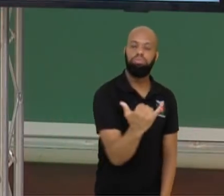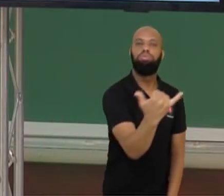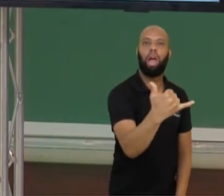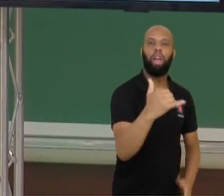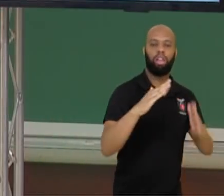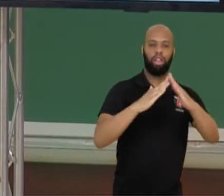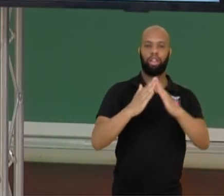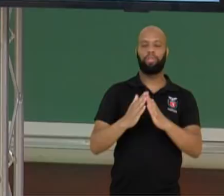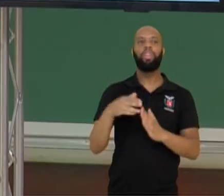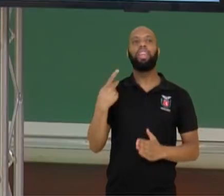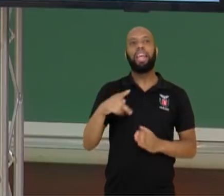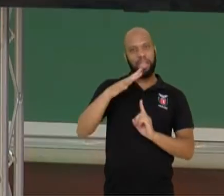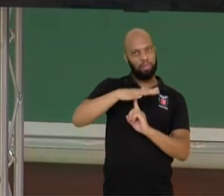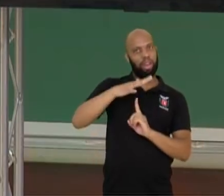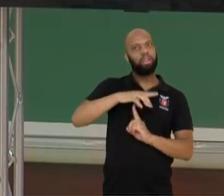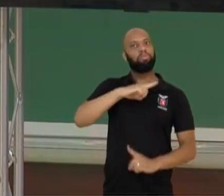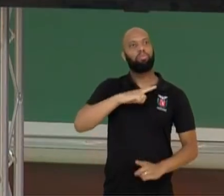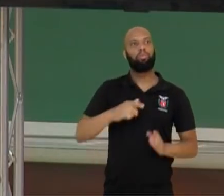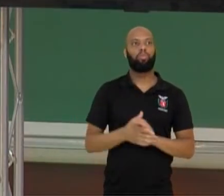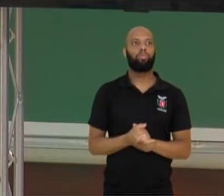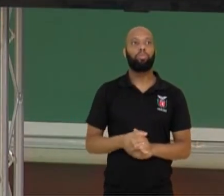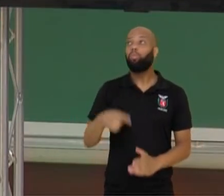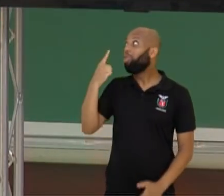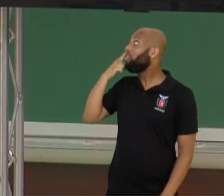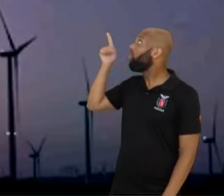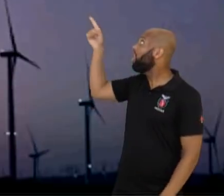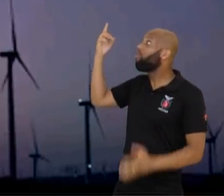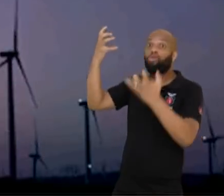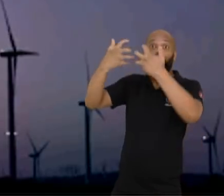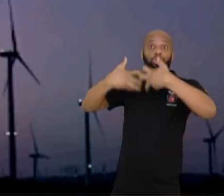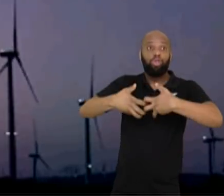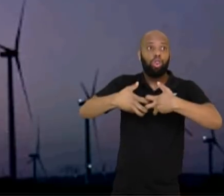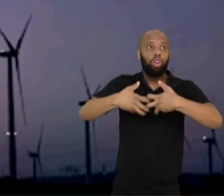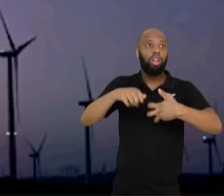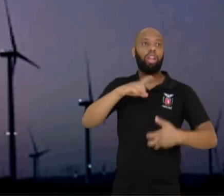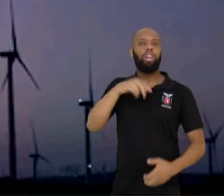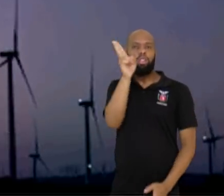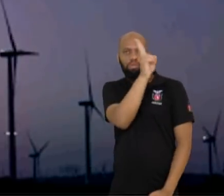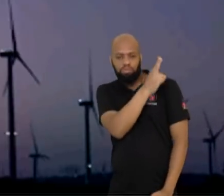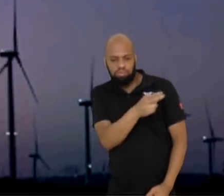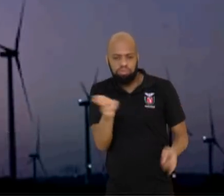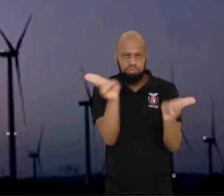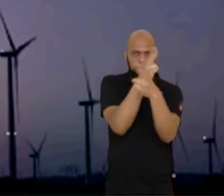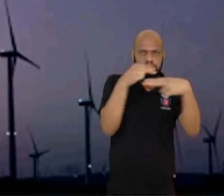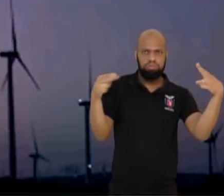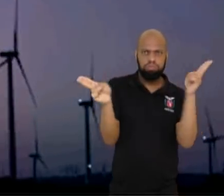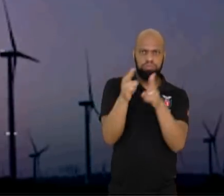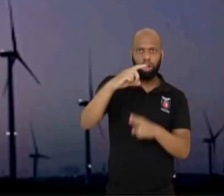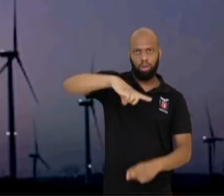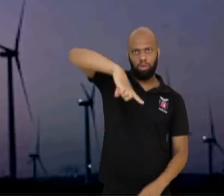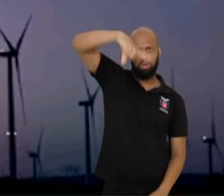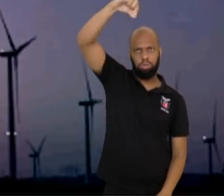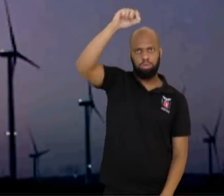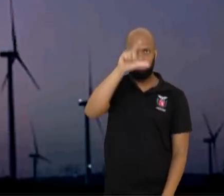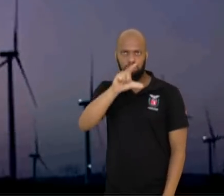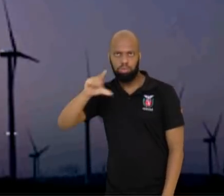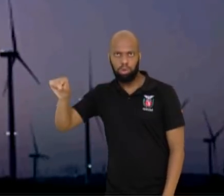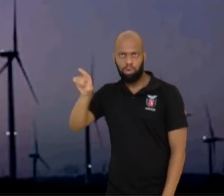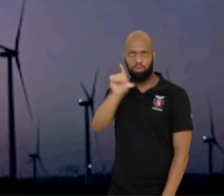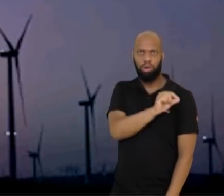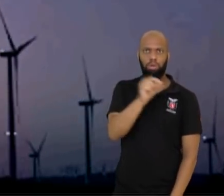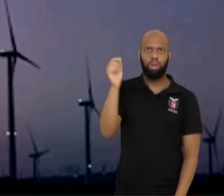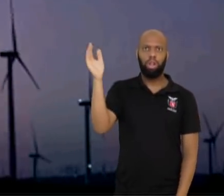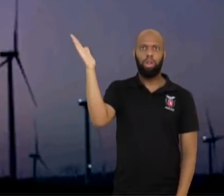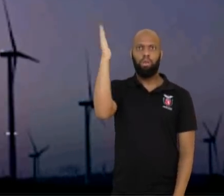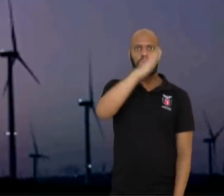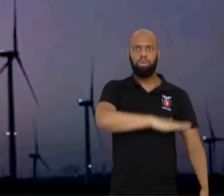no Paraná, ó, bem bonito também de ver. Olha só o funcionamento. Então, o vento vai passando por ali, vai fazendo as pás girarem, as pás vão lá